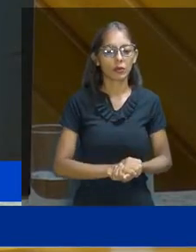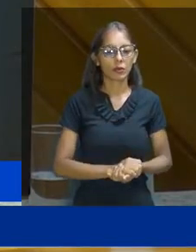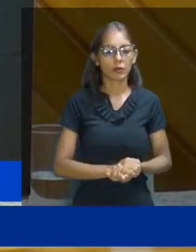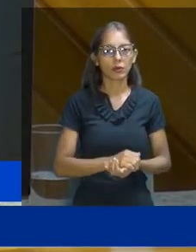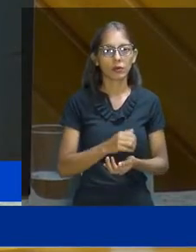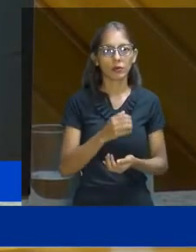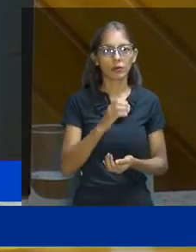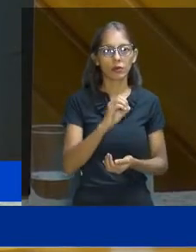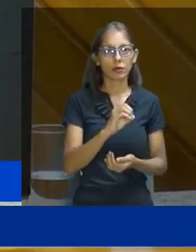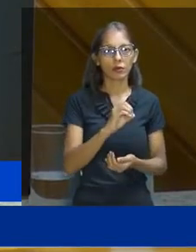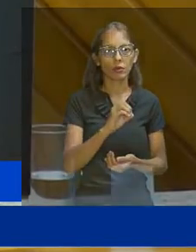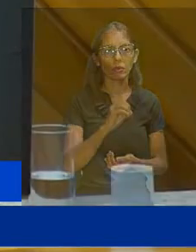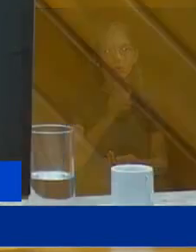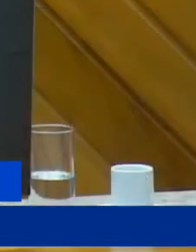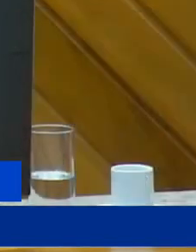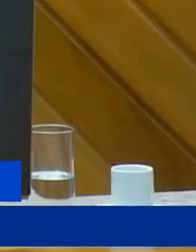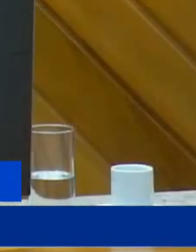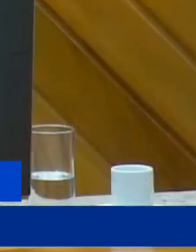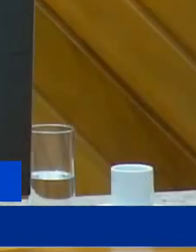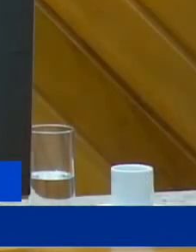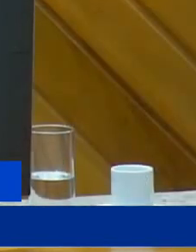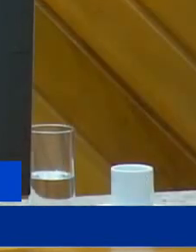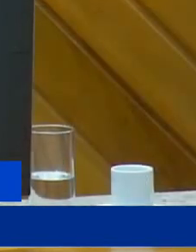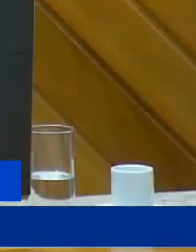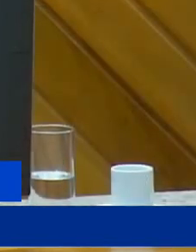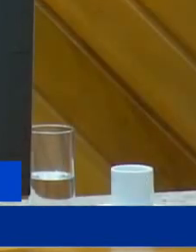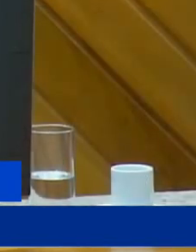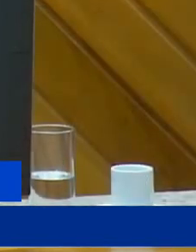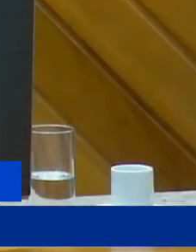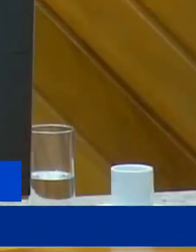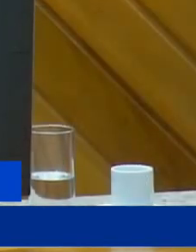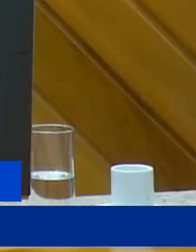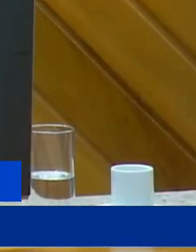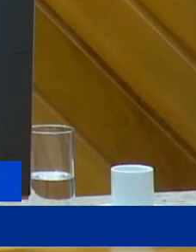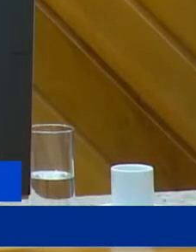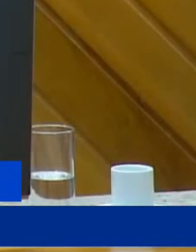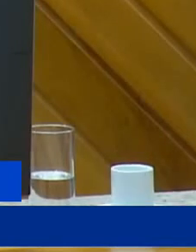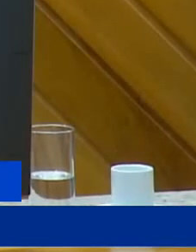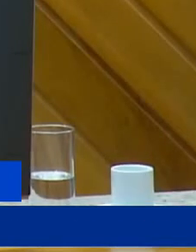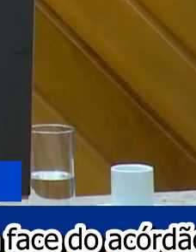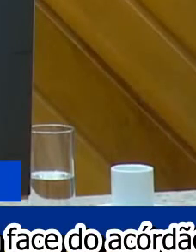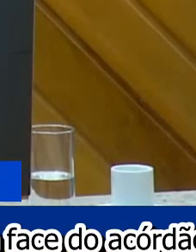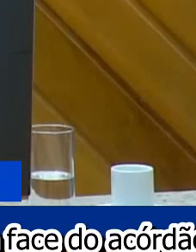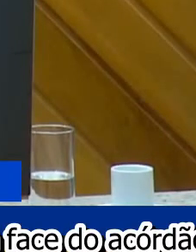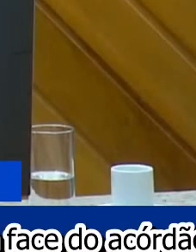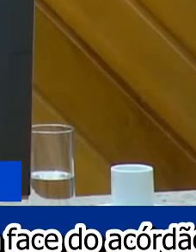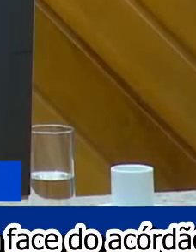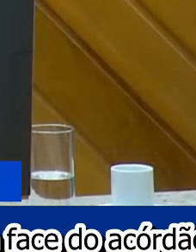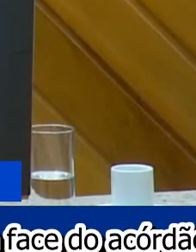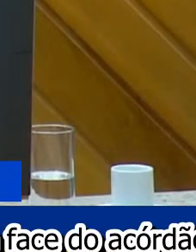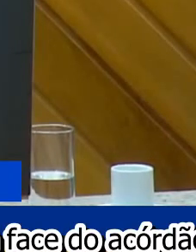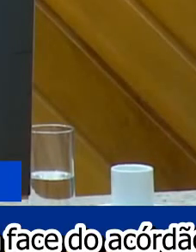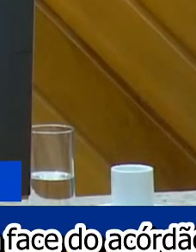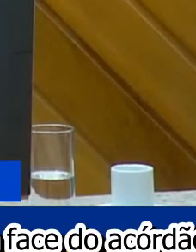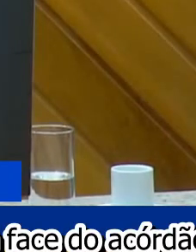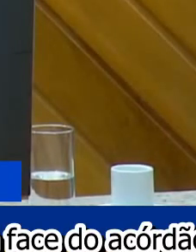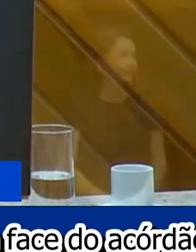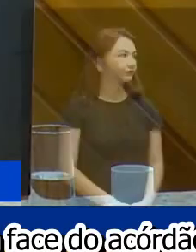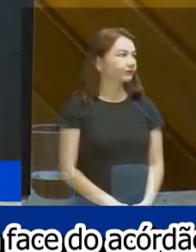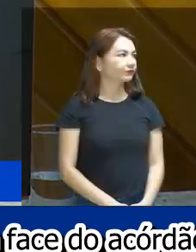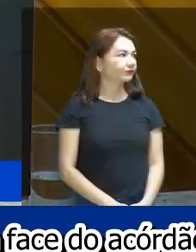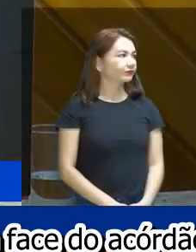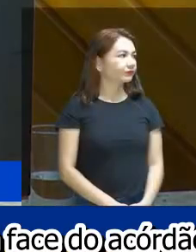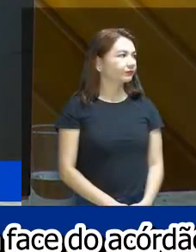060-11-11-11 de 2023. Embargante André dos Santos Abidon. André dos Santos Abidon